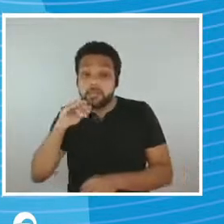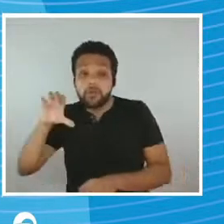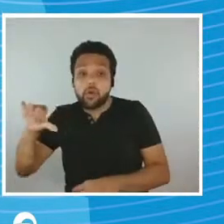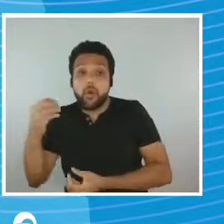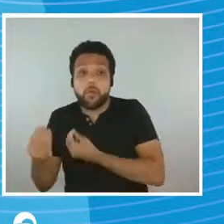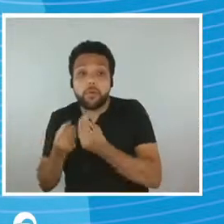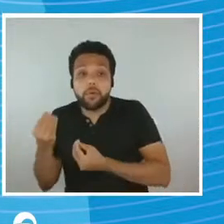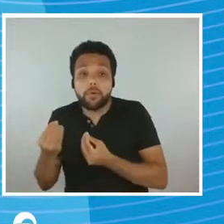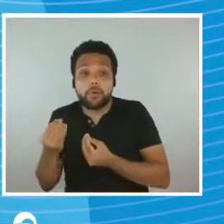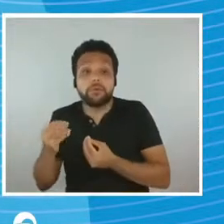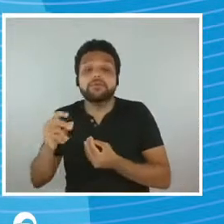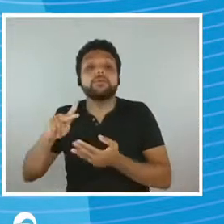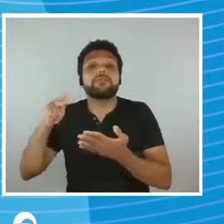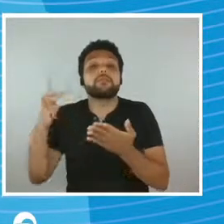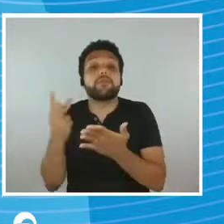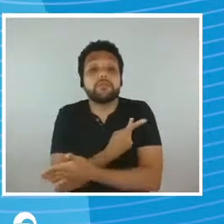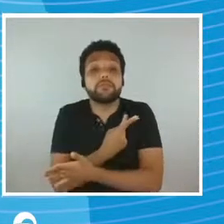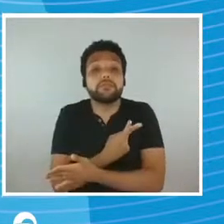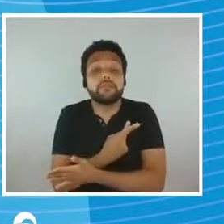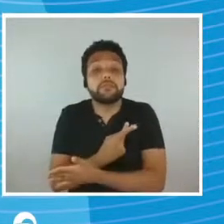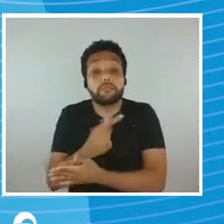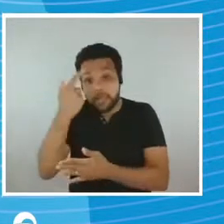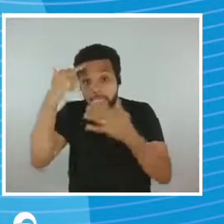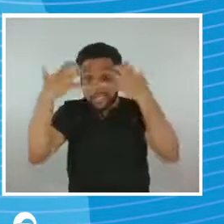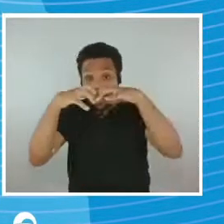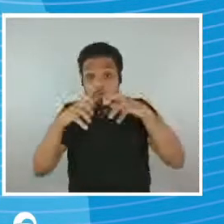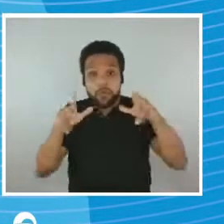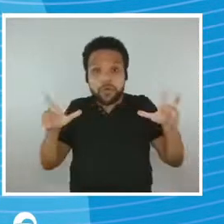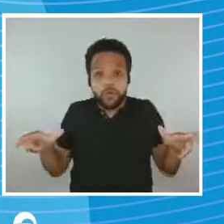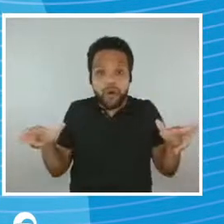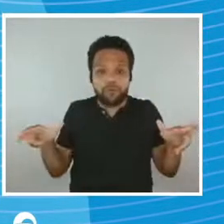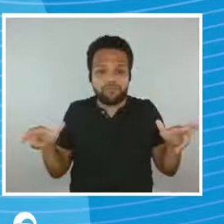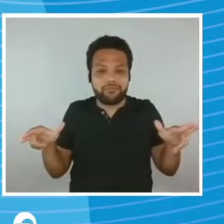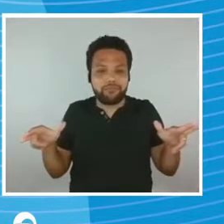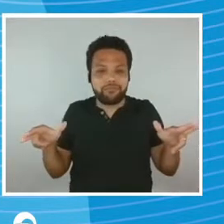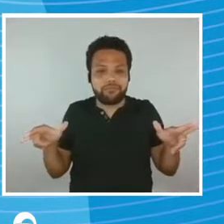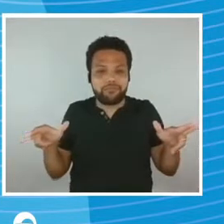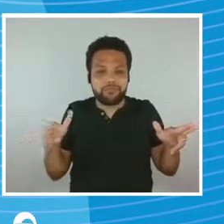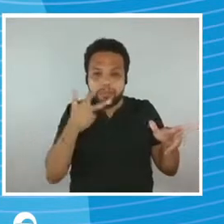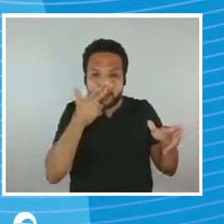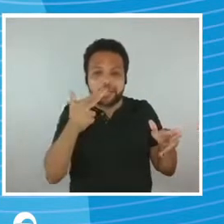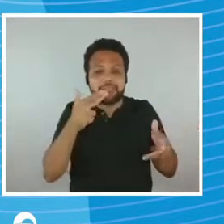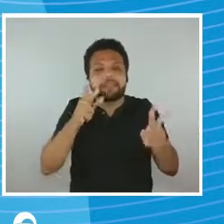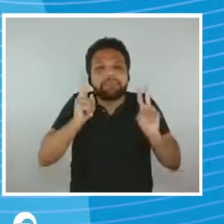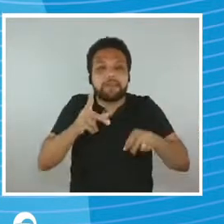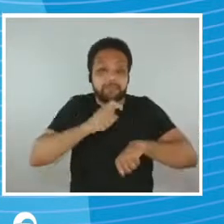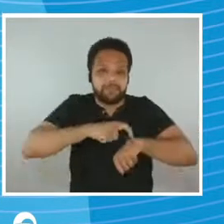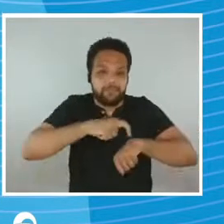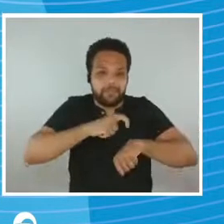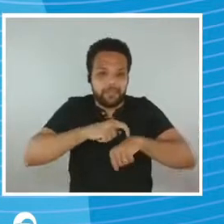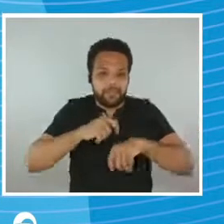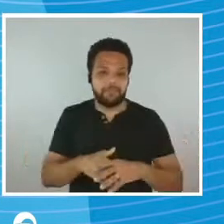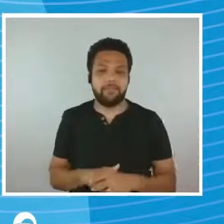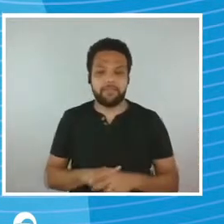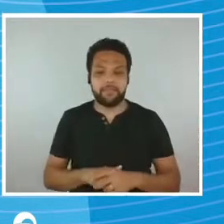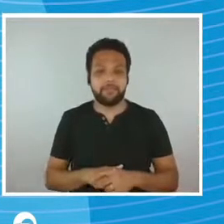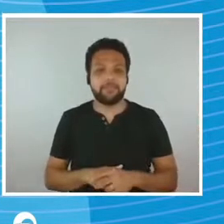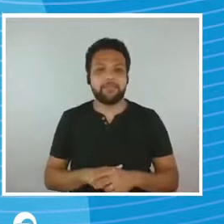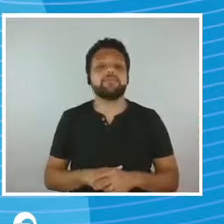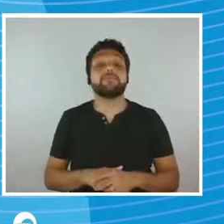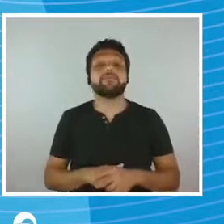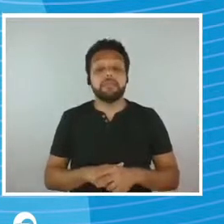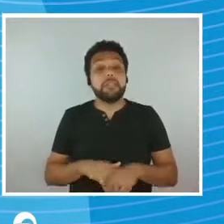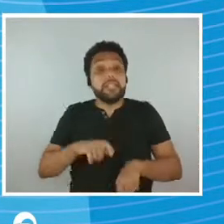E aqui aconteceu alguma coisa no cérebro das duas, estão vendo? Ao mesmo tempo. Então, esse